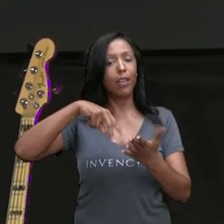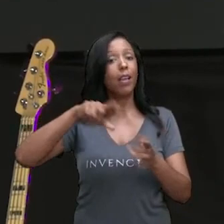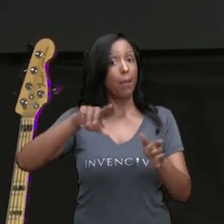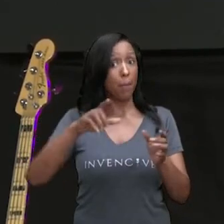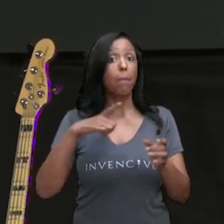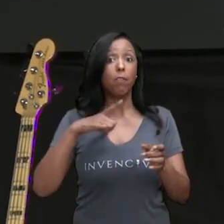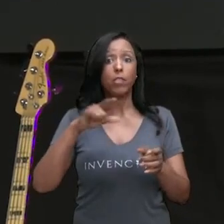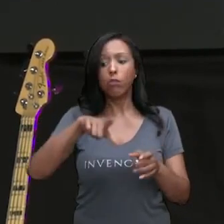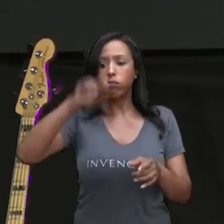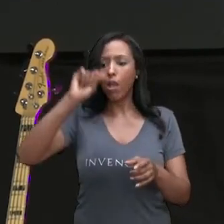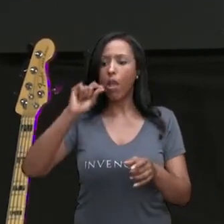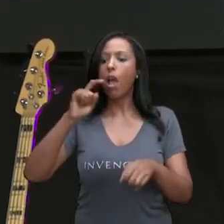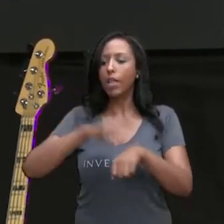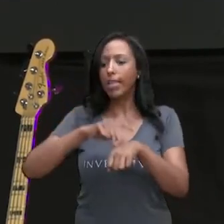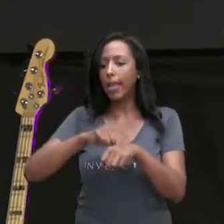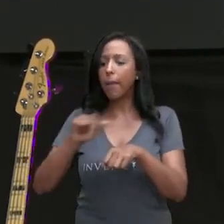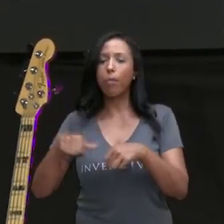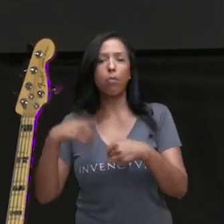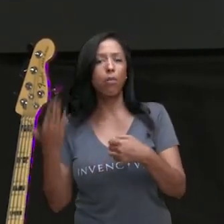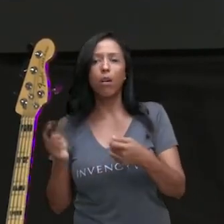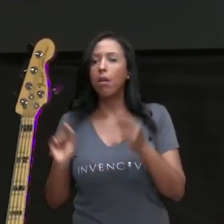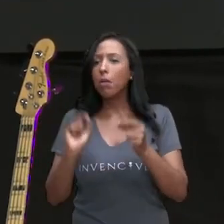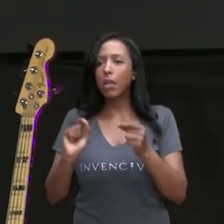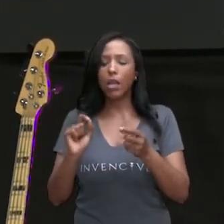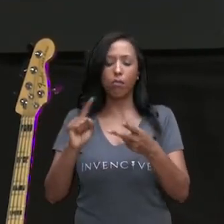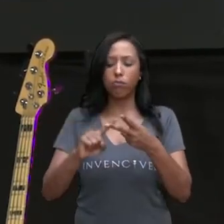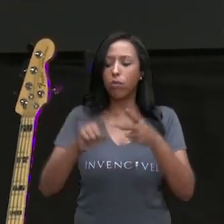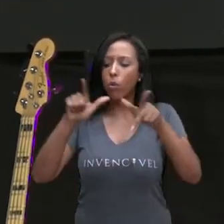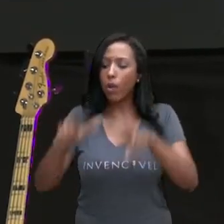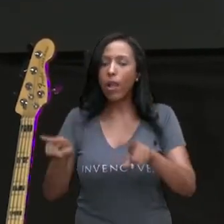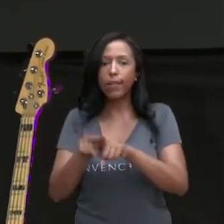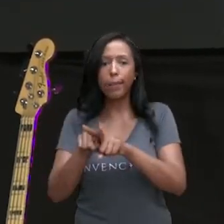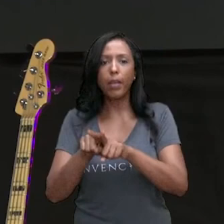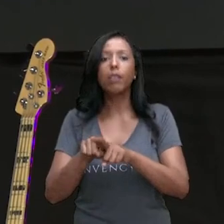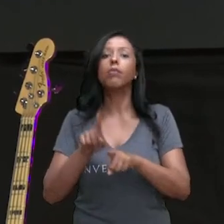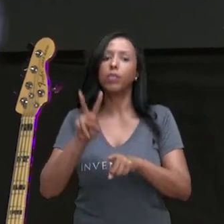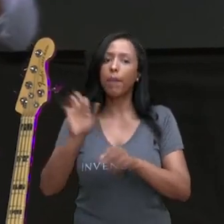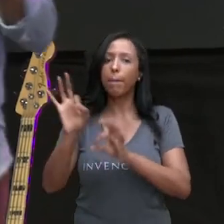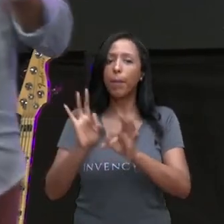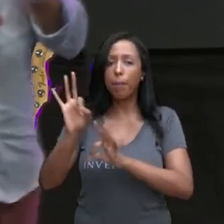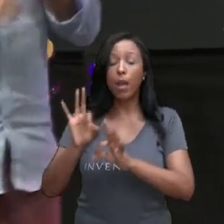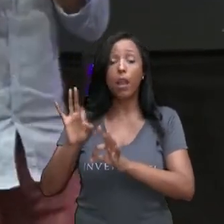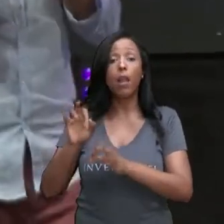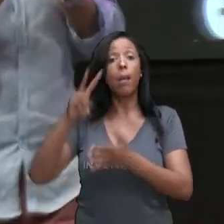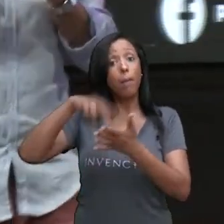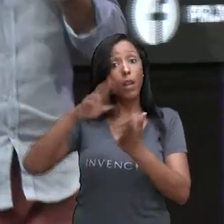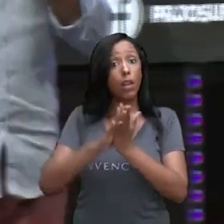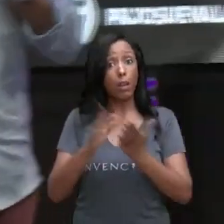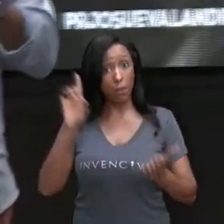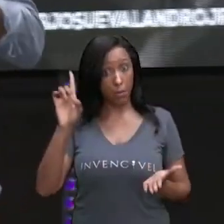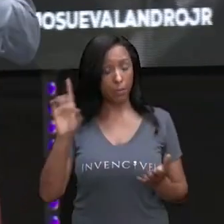você puder, é de manhã, antes de ir para o seu trabalho, antes de ir para as suas coisas. Uma ideia boa também é o seguinte, é